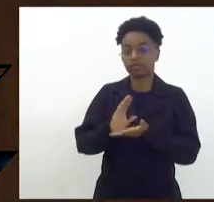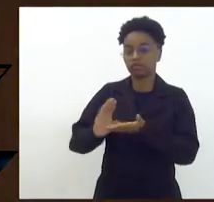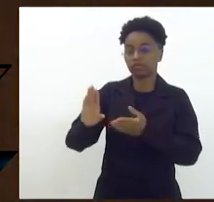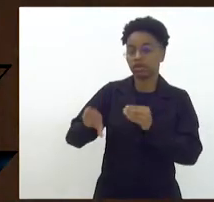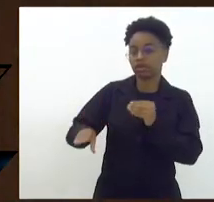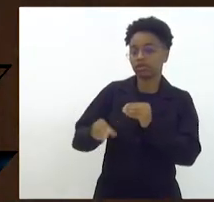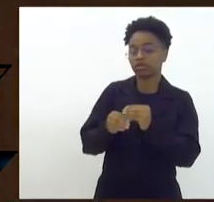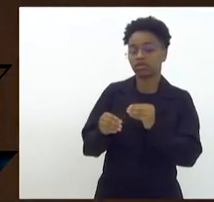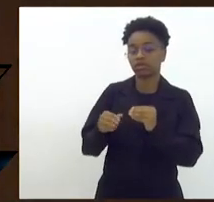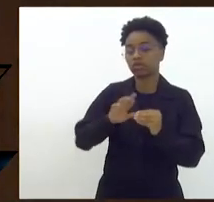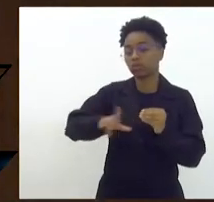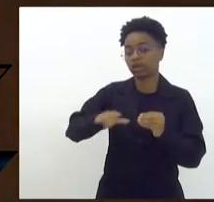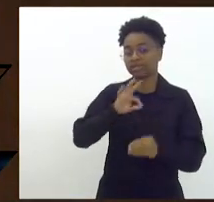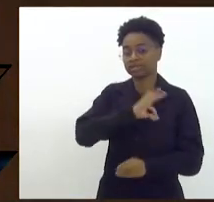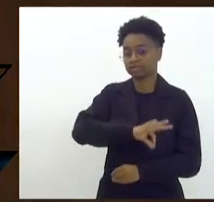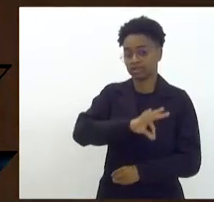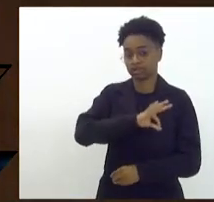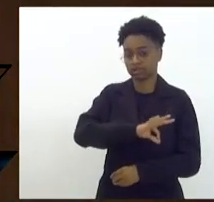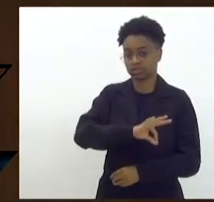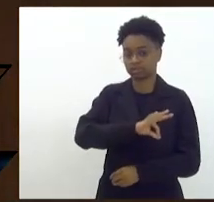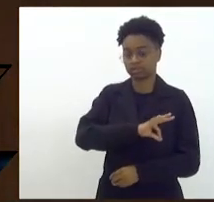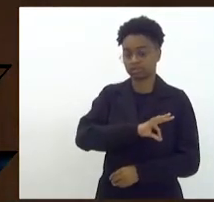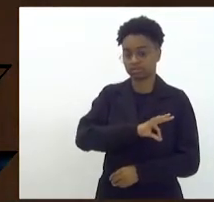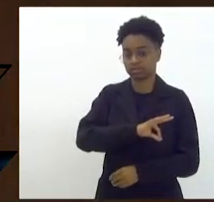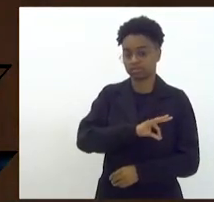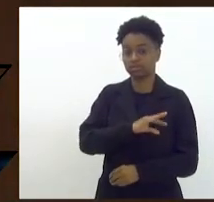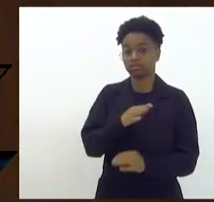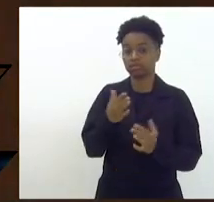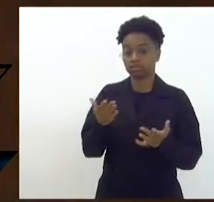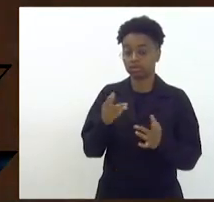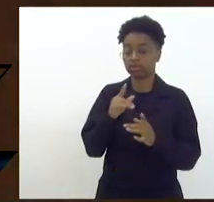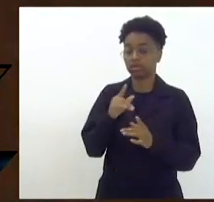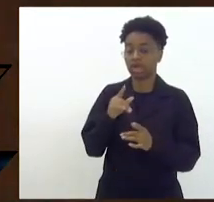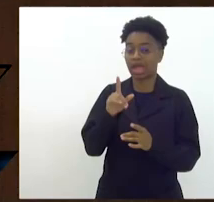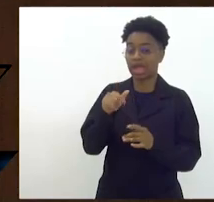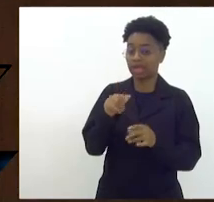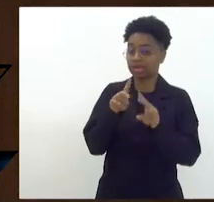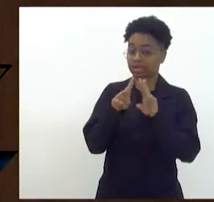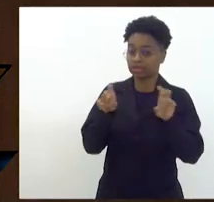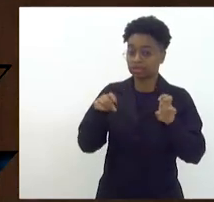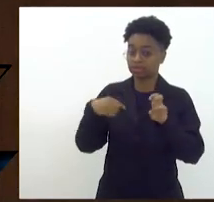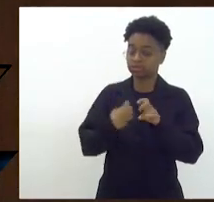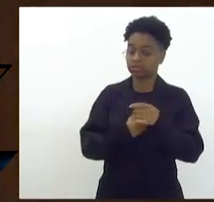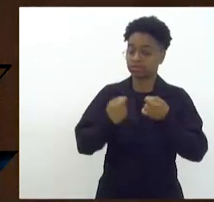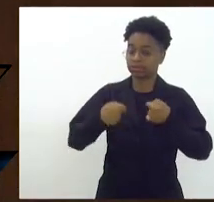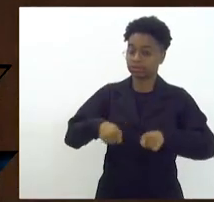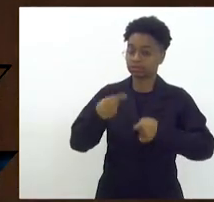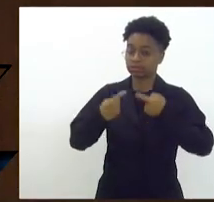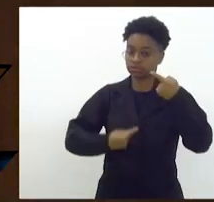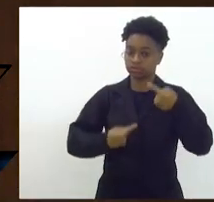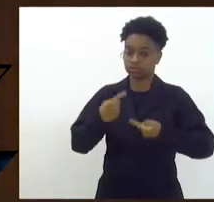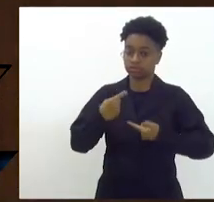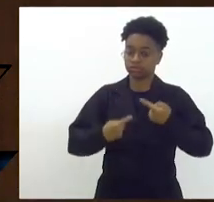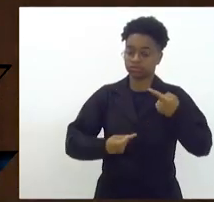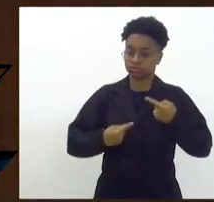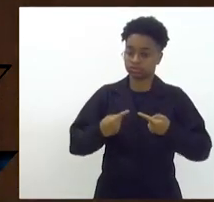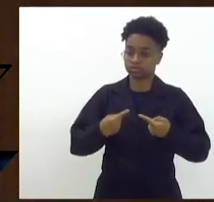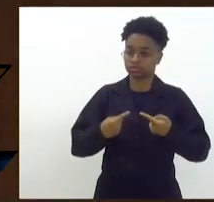a natureza de salário é esse o ponto que a gente precisava discutir a